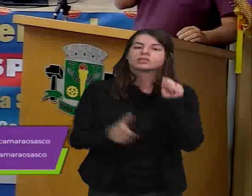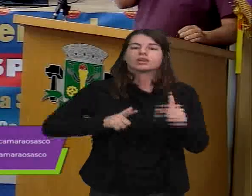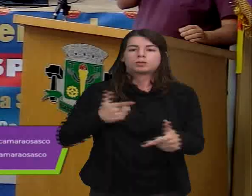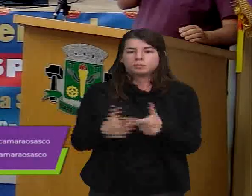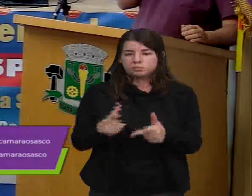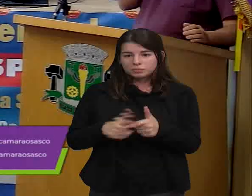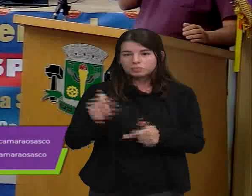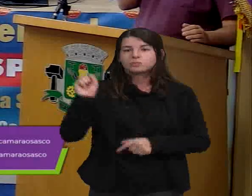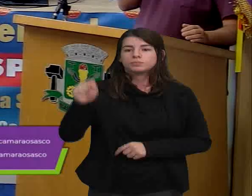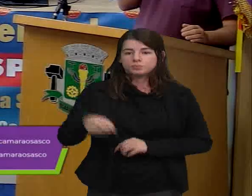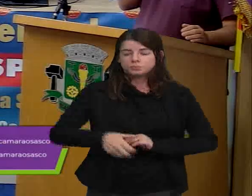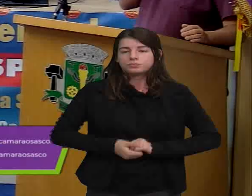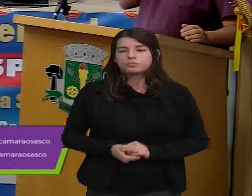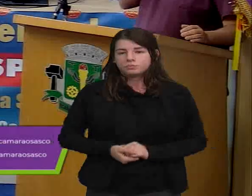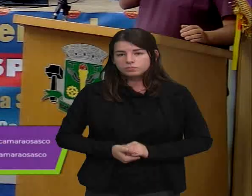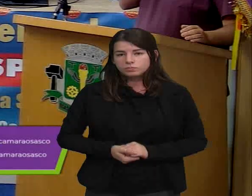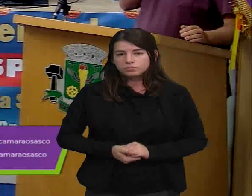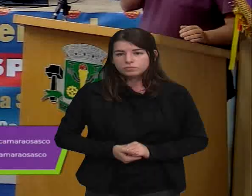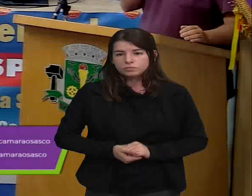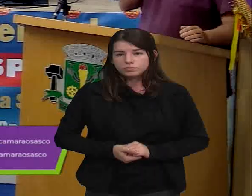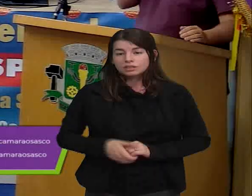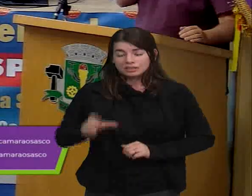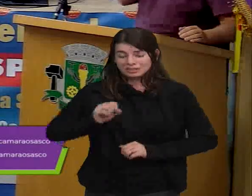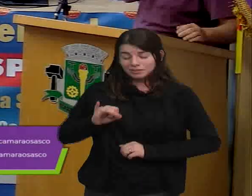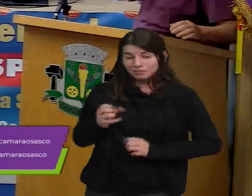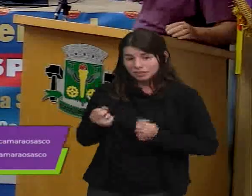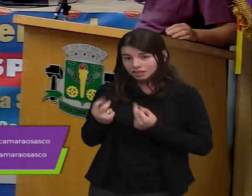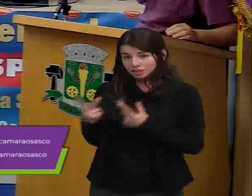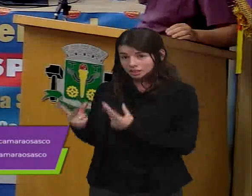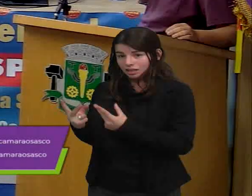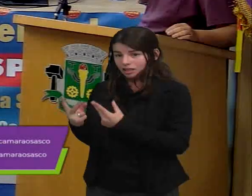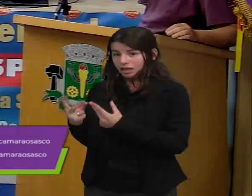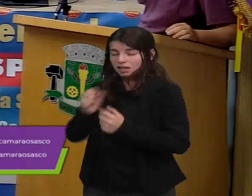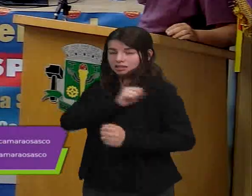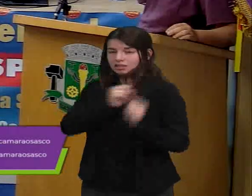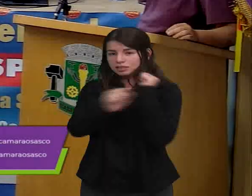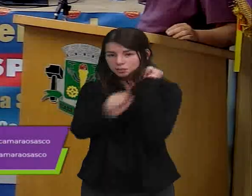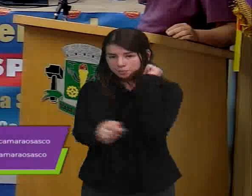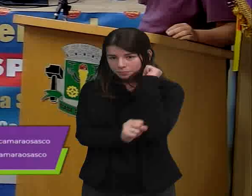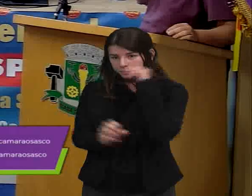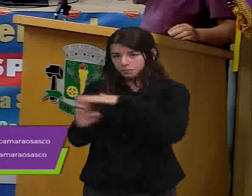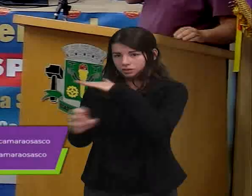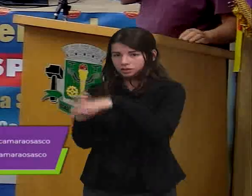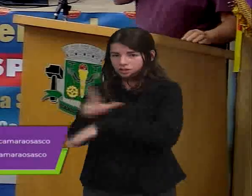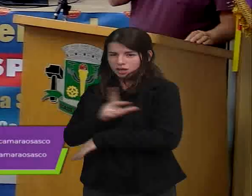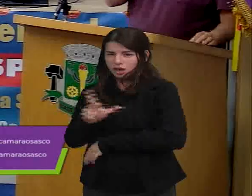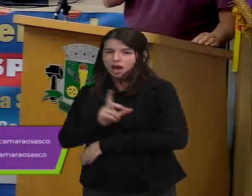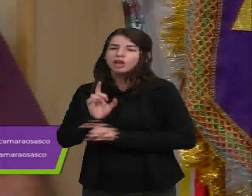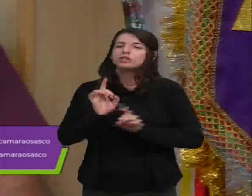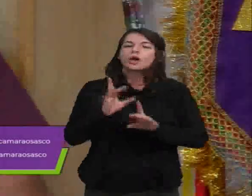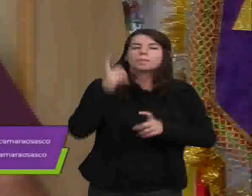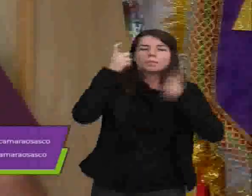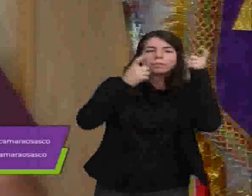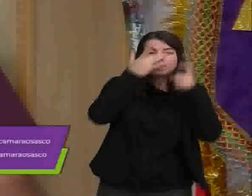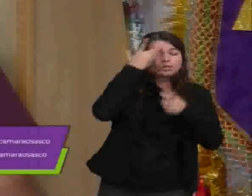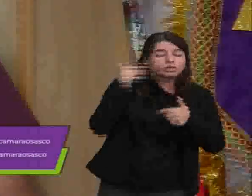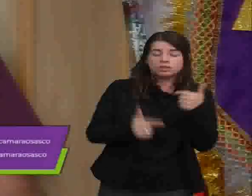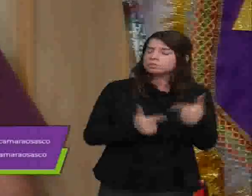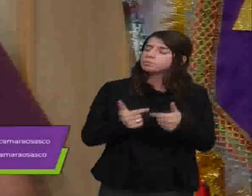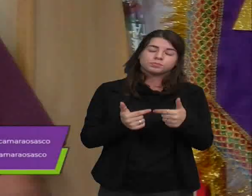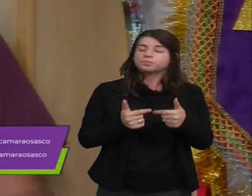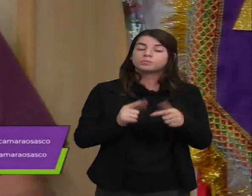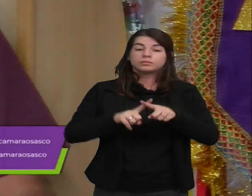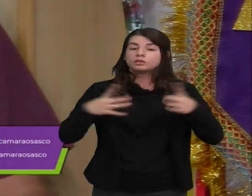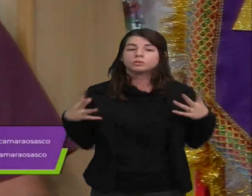nesse sentido a privatização da Sabesp não é um problema só dos trabalhadores da Sabesp é um problema de toda essa